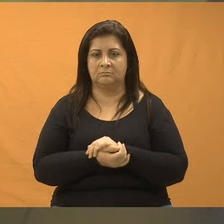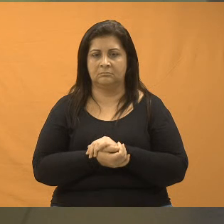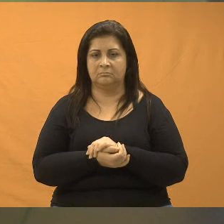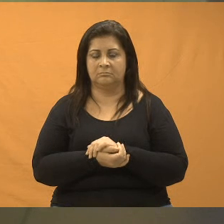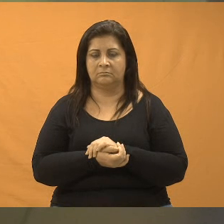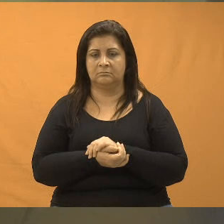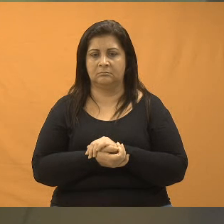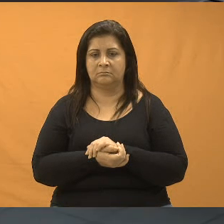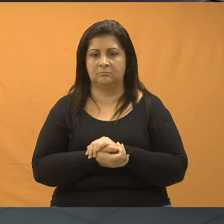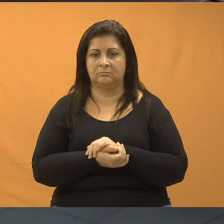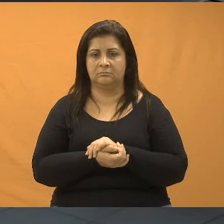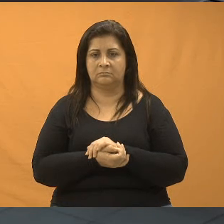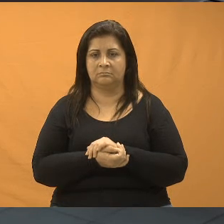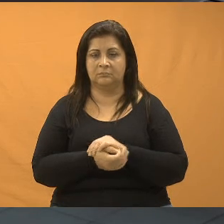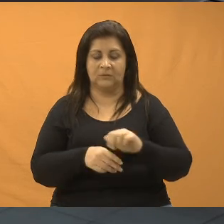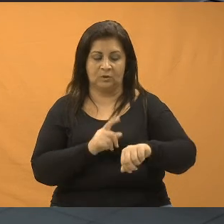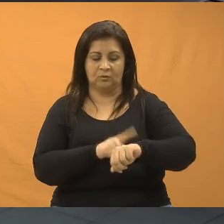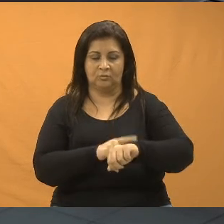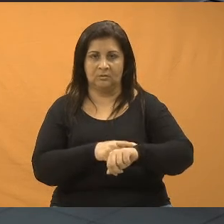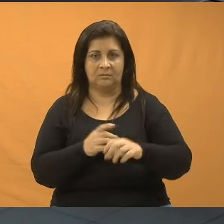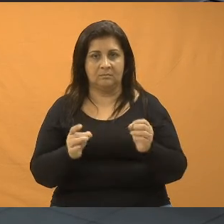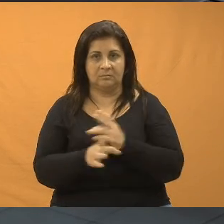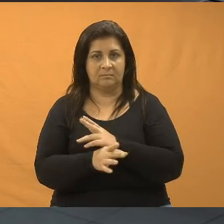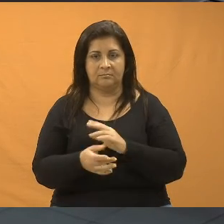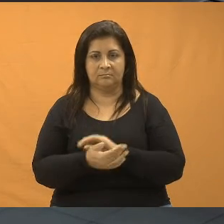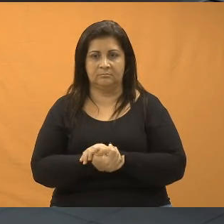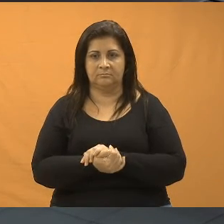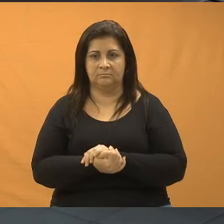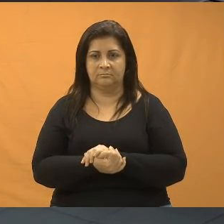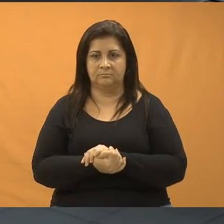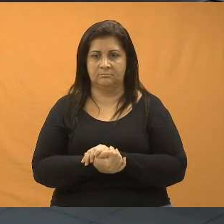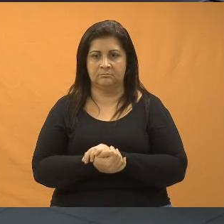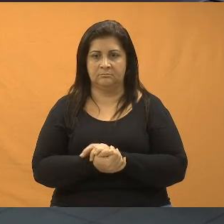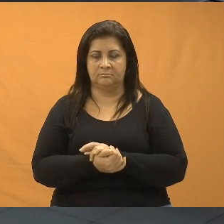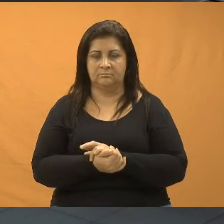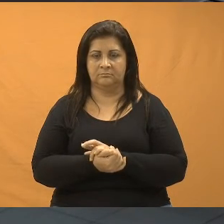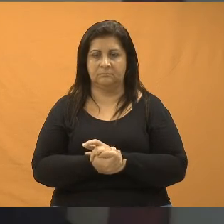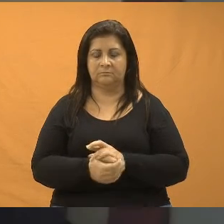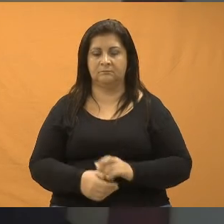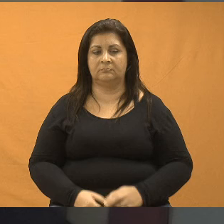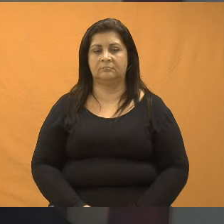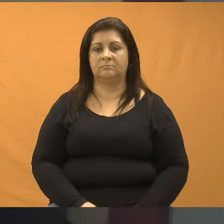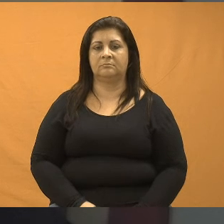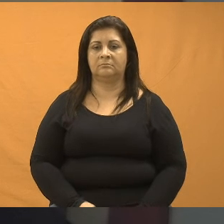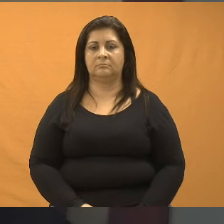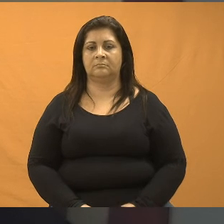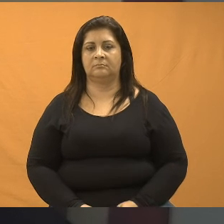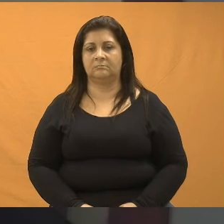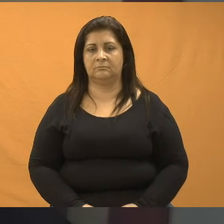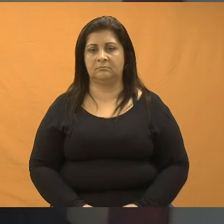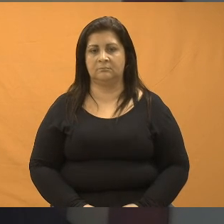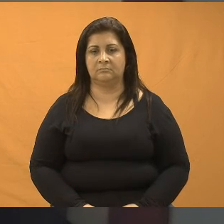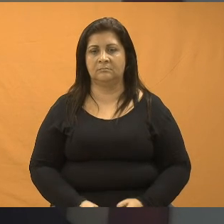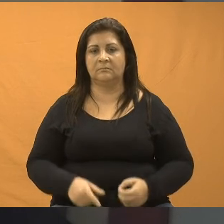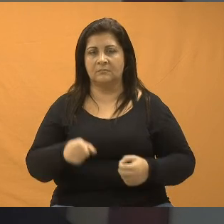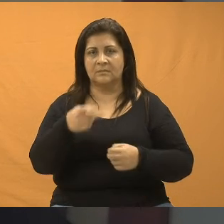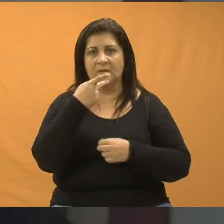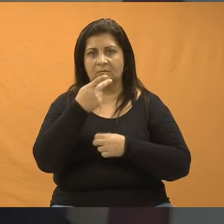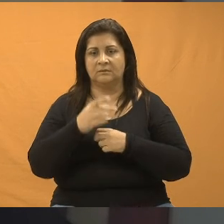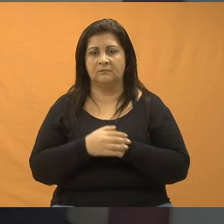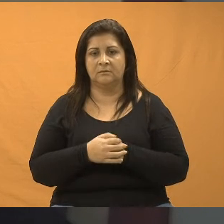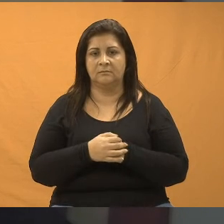Celso? Não, porque eu tenho o tempo aqui meio restrito. Se quiser complementar, pode complementar, Jorge. Doutor, até foi muito bom o senhor tocar nesse assunto,